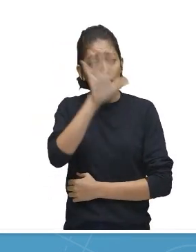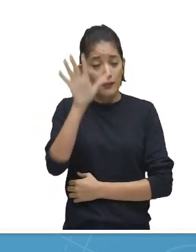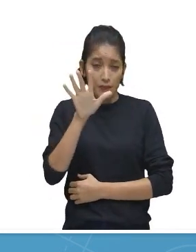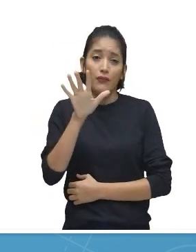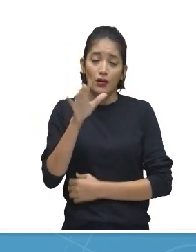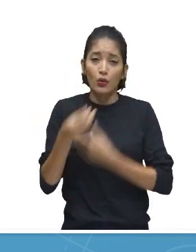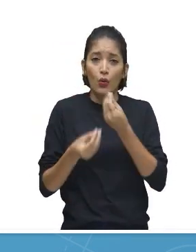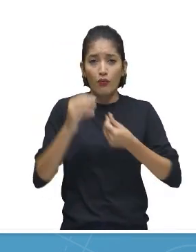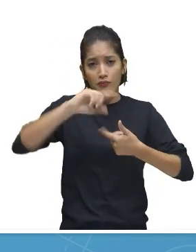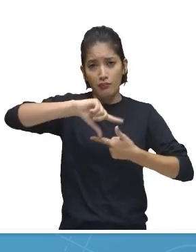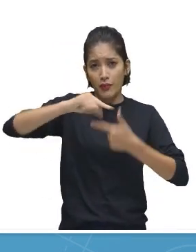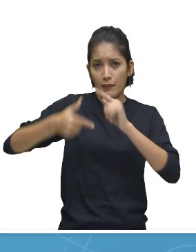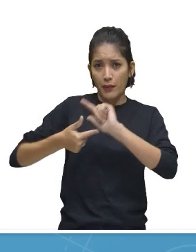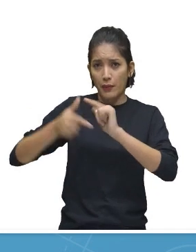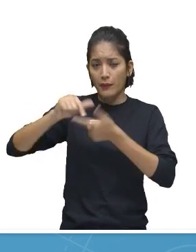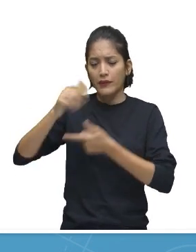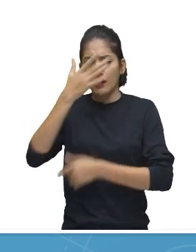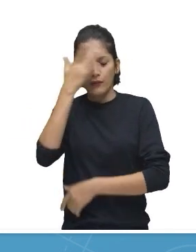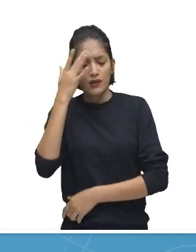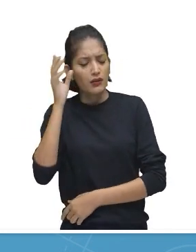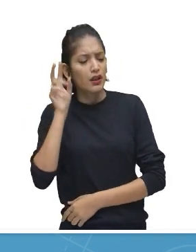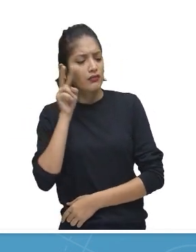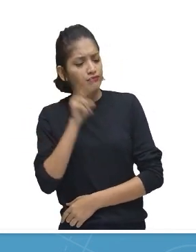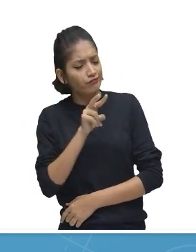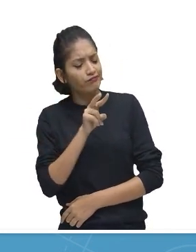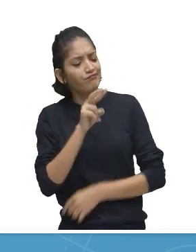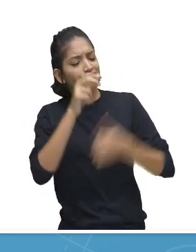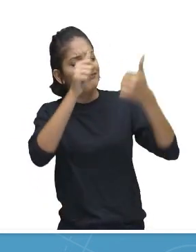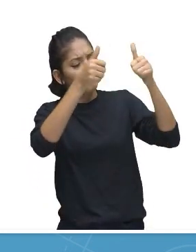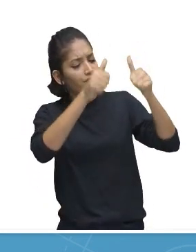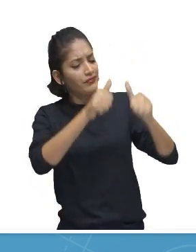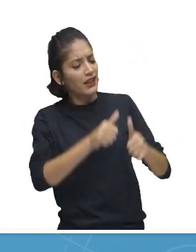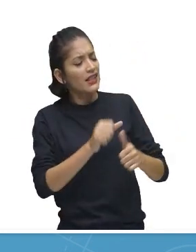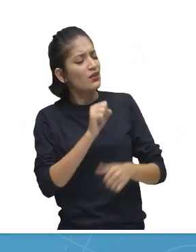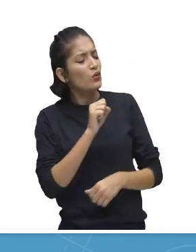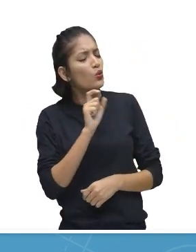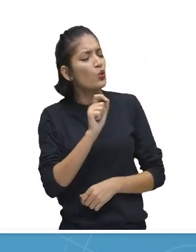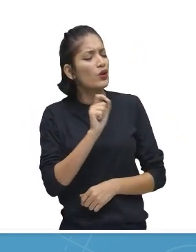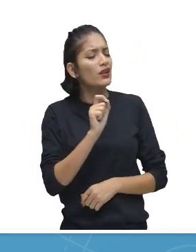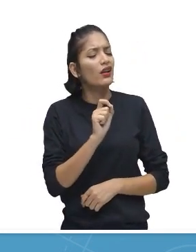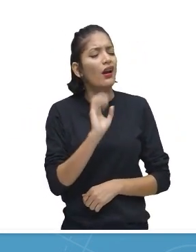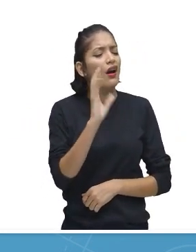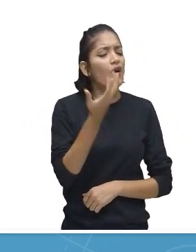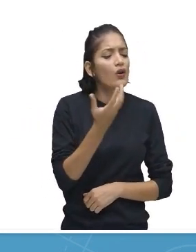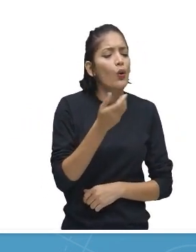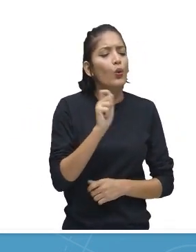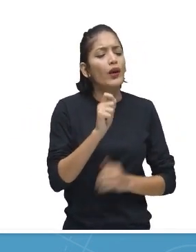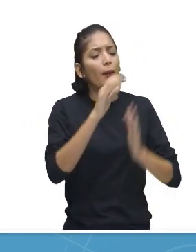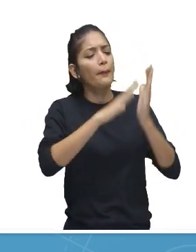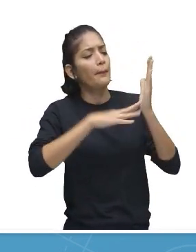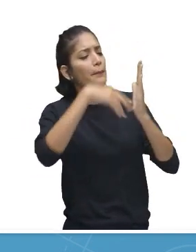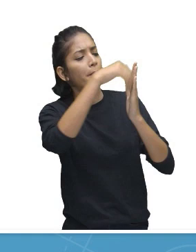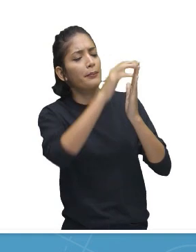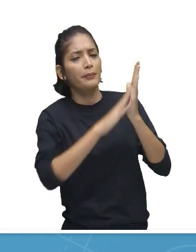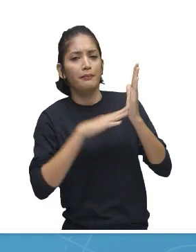figura geométrica. Então o espectador, ele faz uma análise, realmente o que foi que o pintor